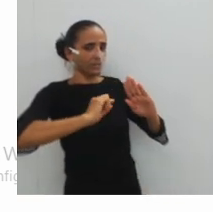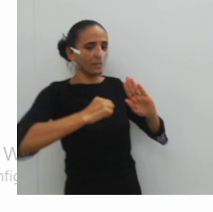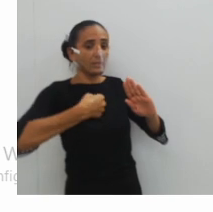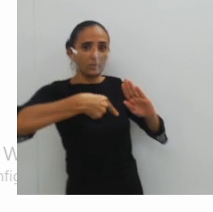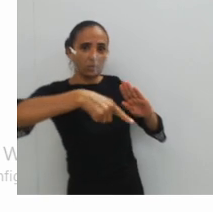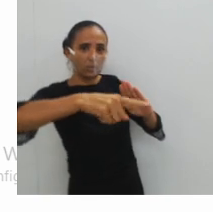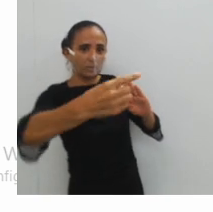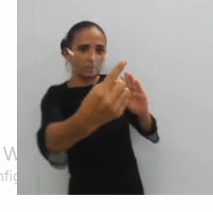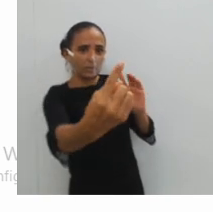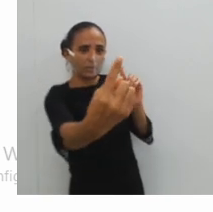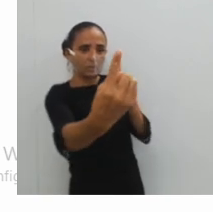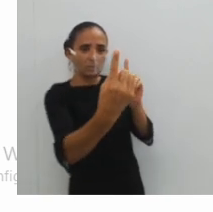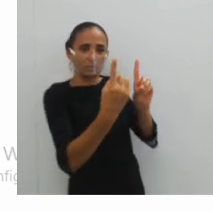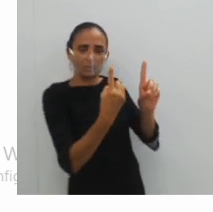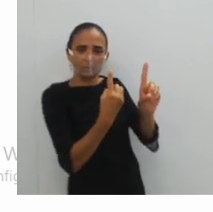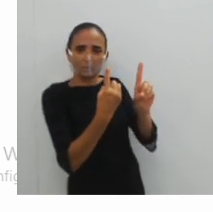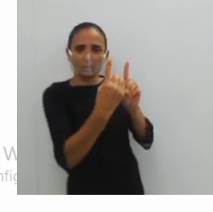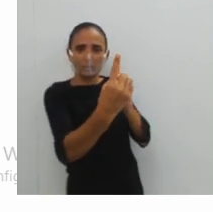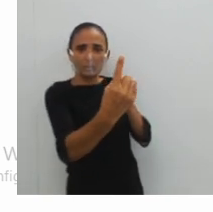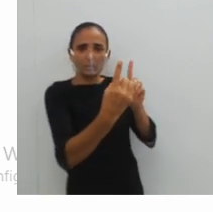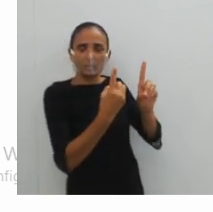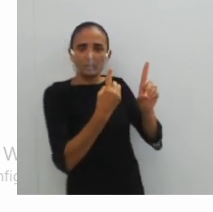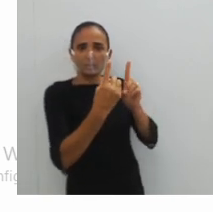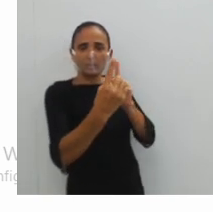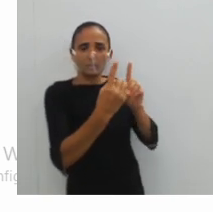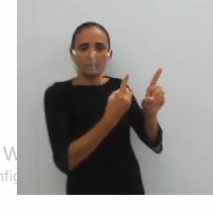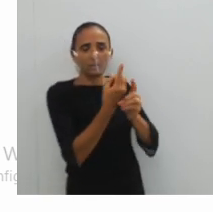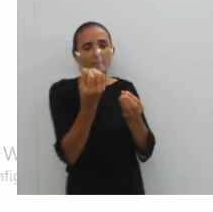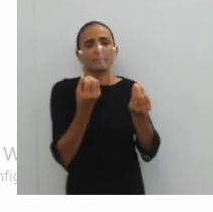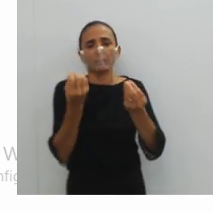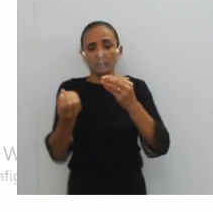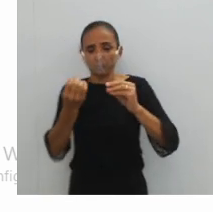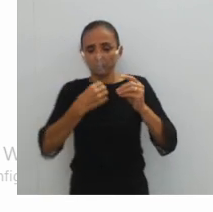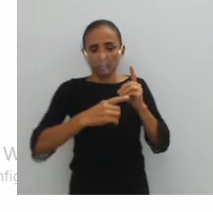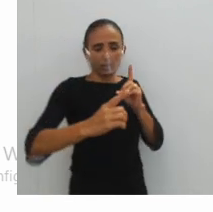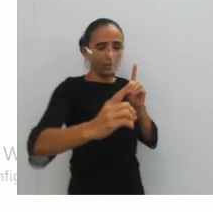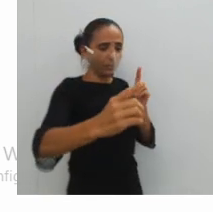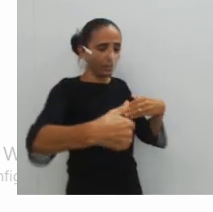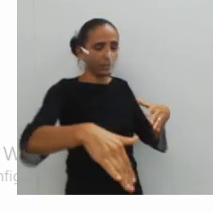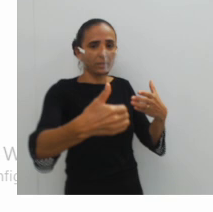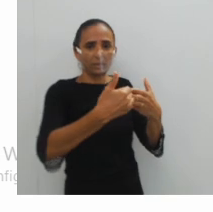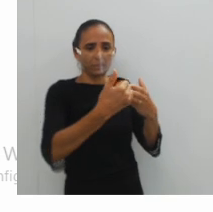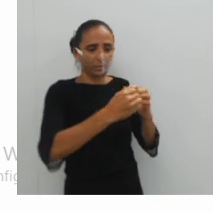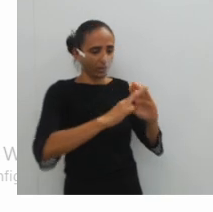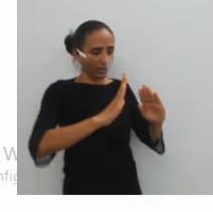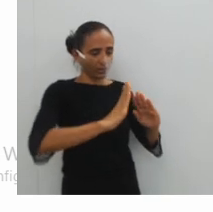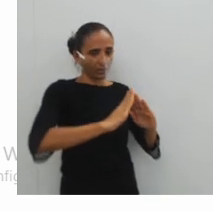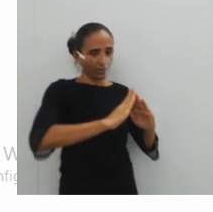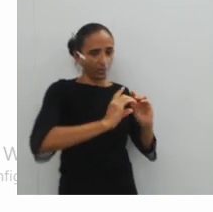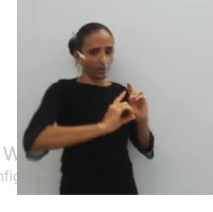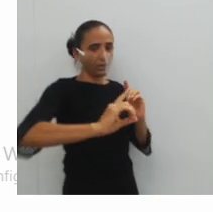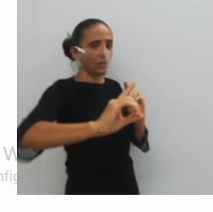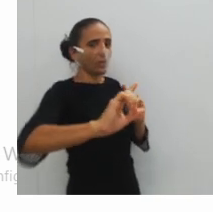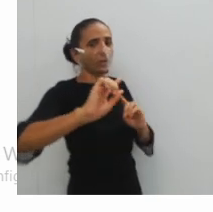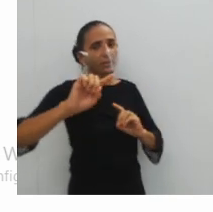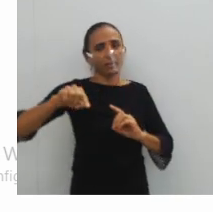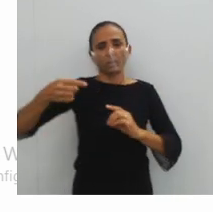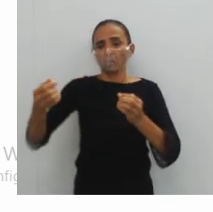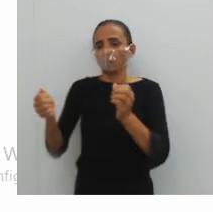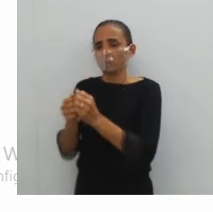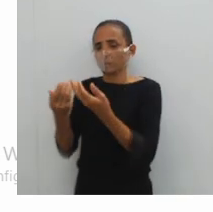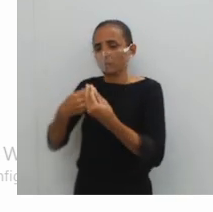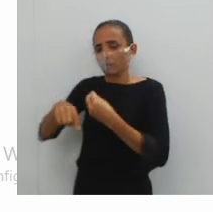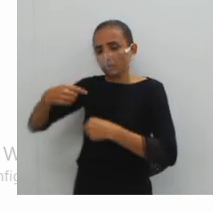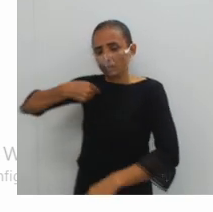esse movimento diário, esse movimento a gente chama de migração pendular. Quando é migração sazonal, é